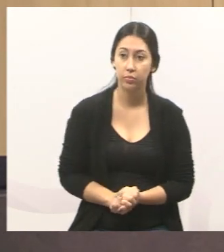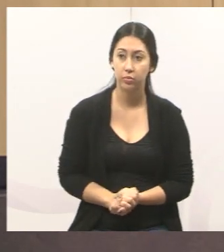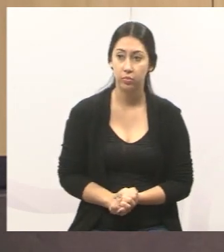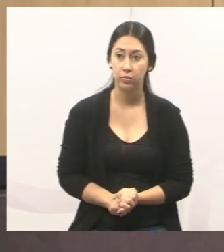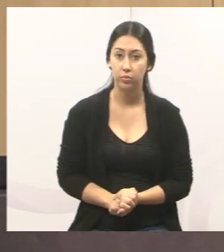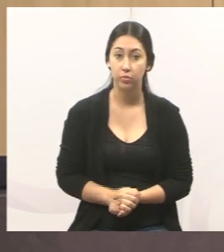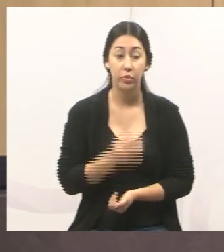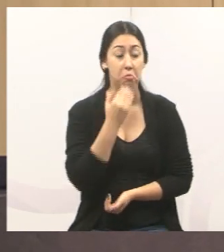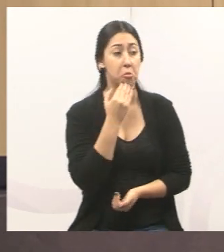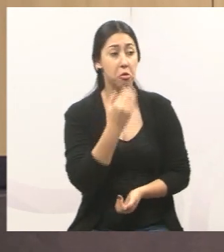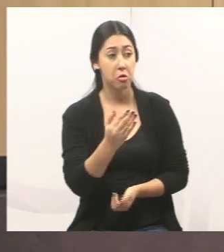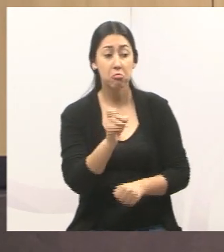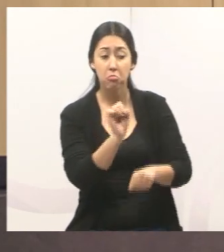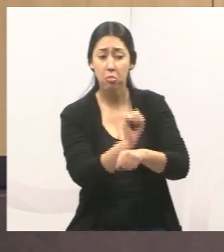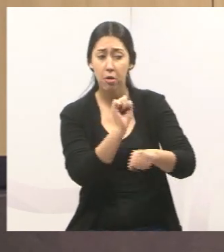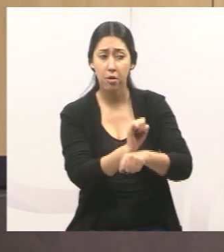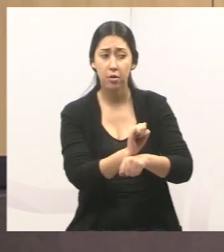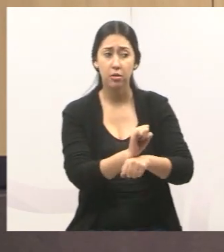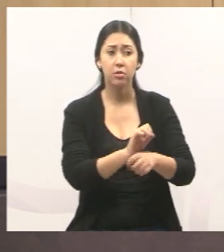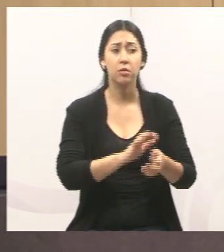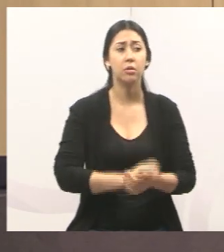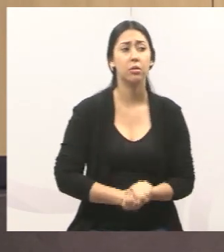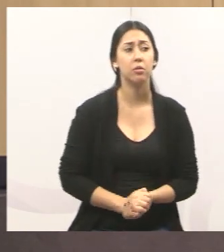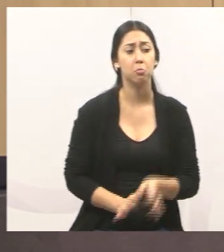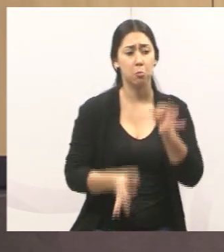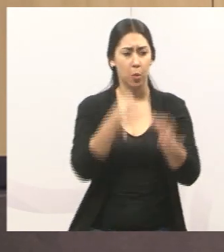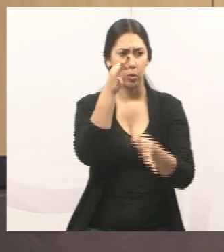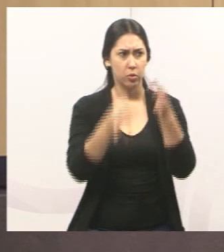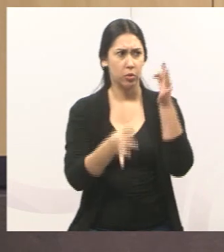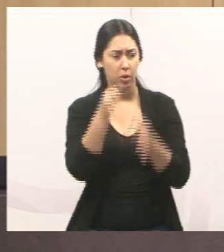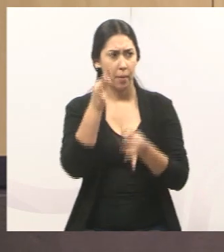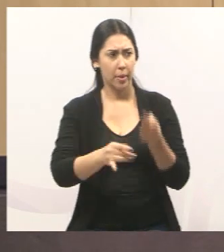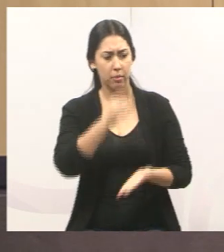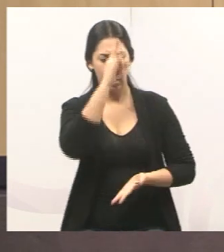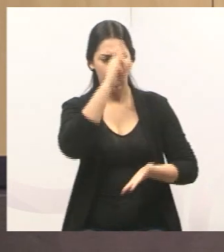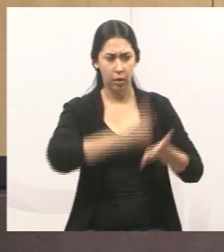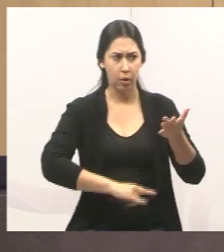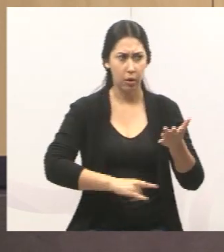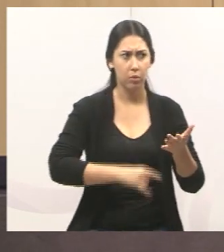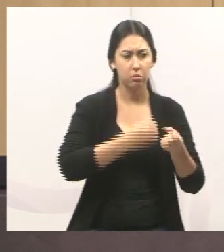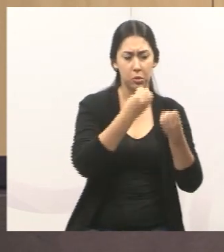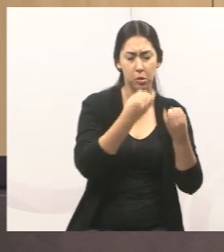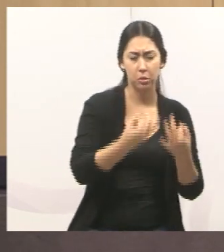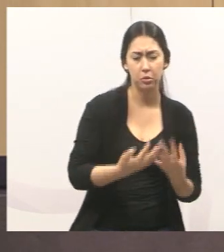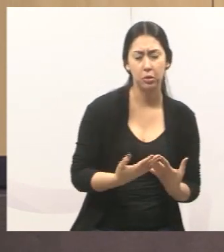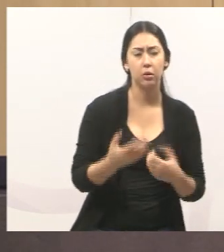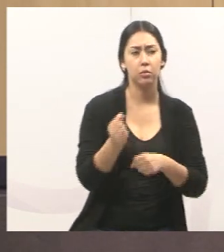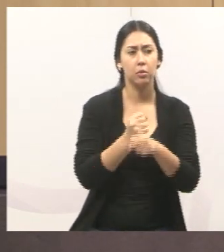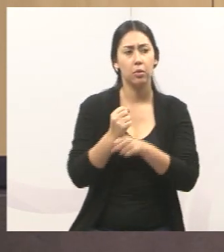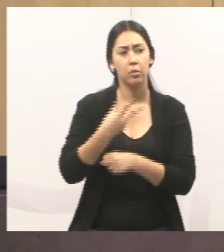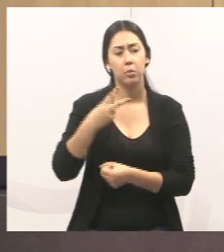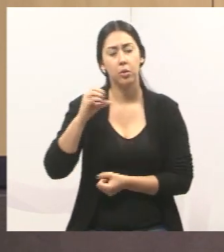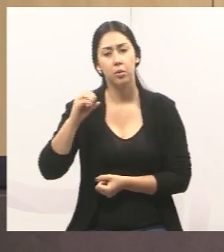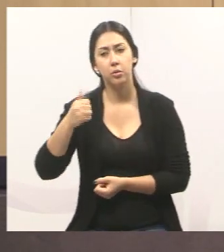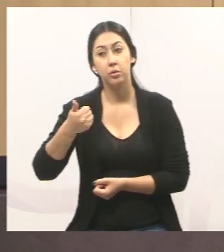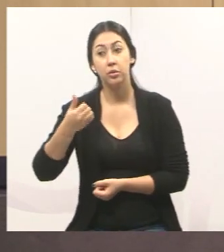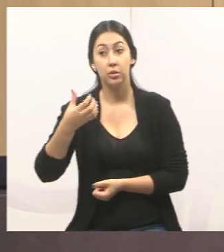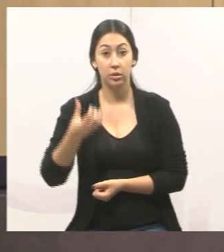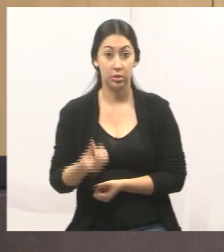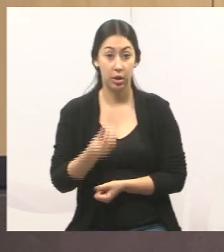Pedido de suspensão da sessão de julgamento das contas referentes ao exercício de 2016, requerimento